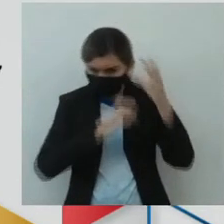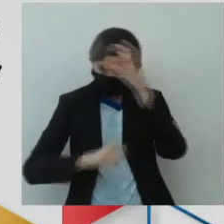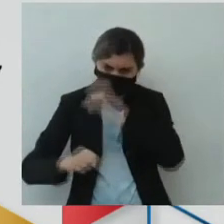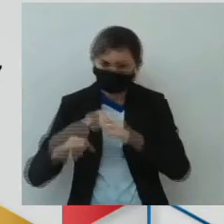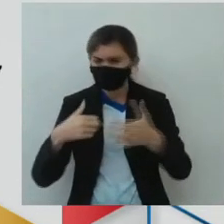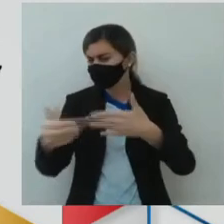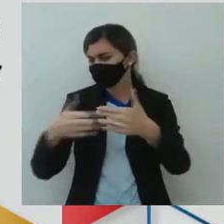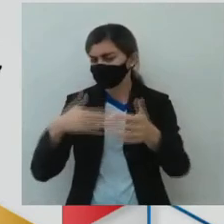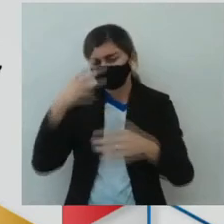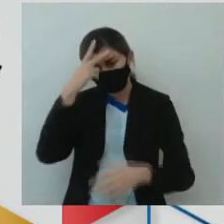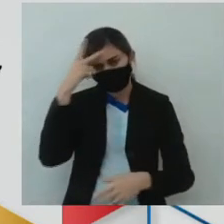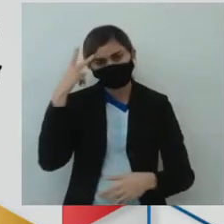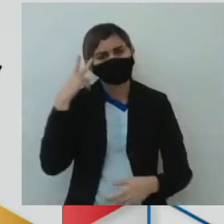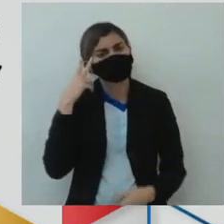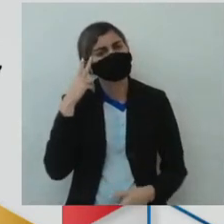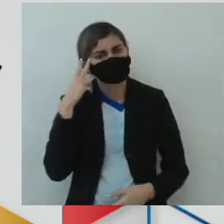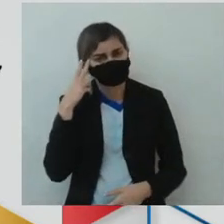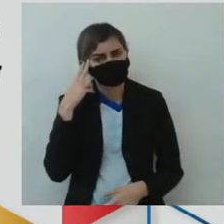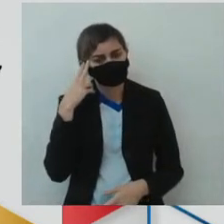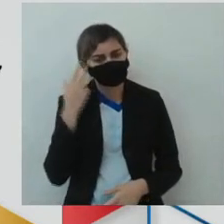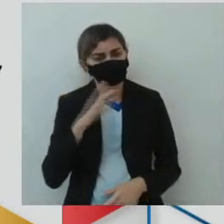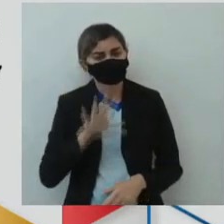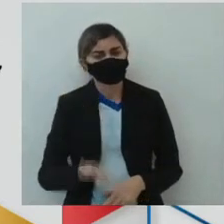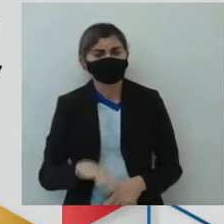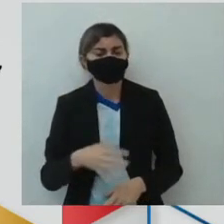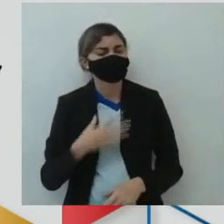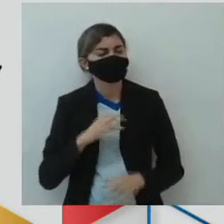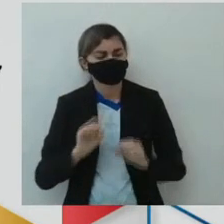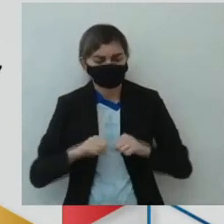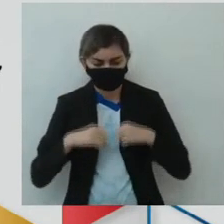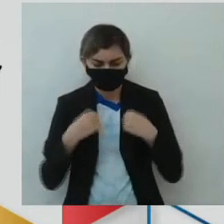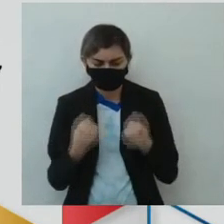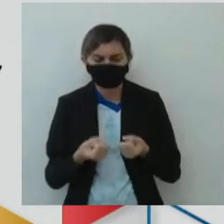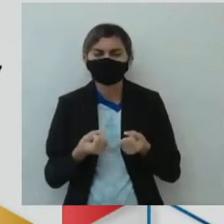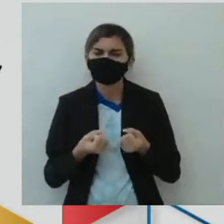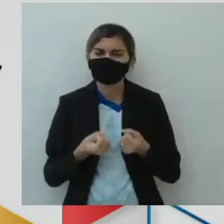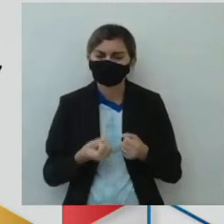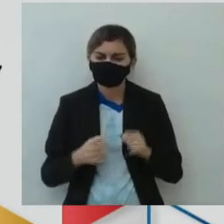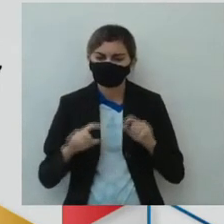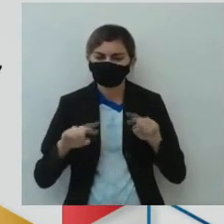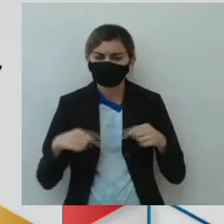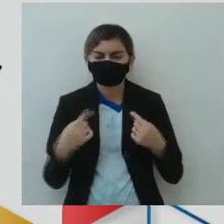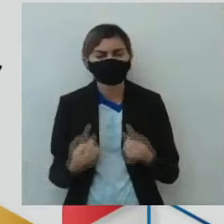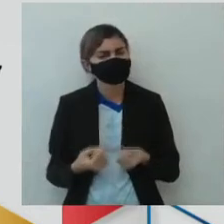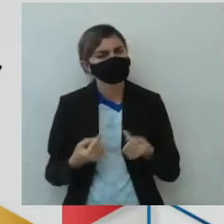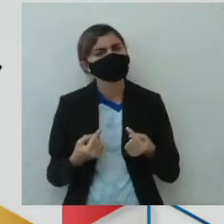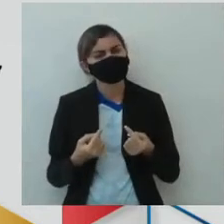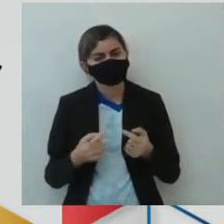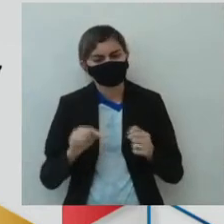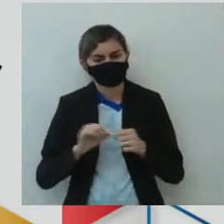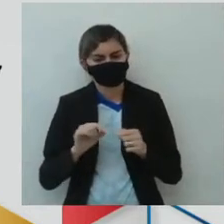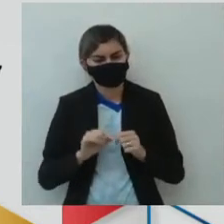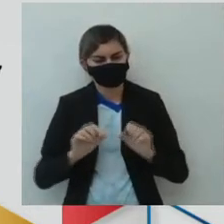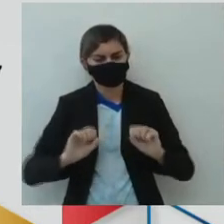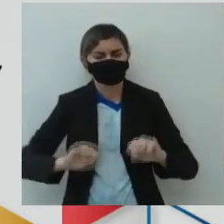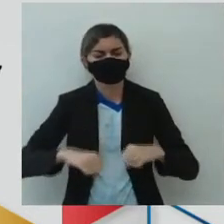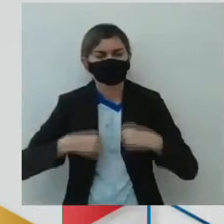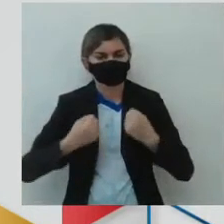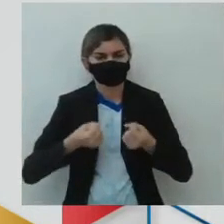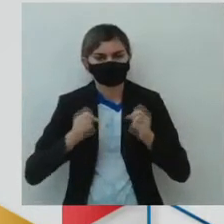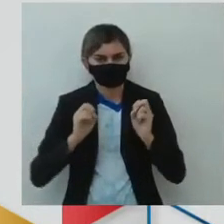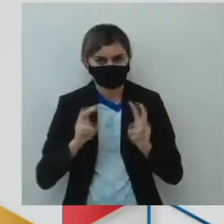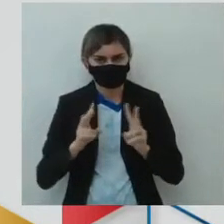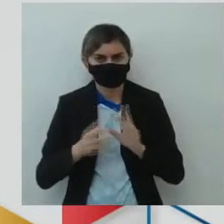por qualquer pessoa que esteja disposto aí a encarar esse desafio né fazer um esforço